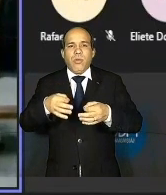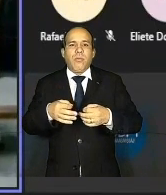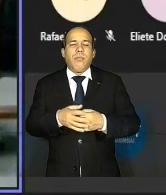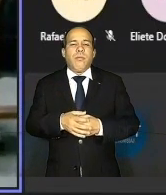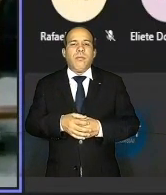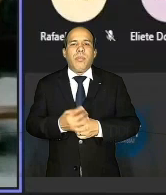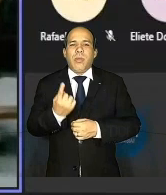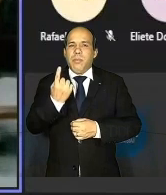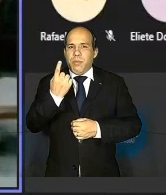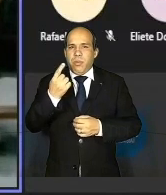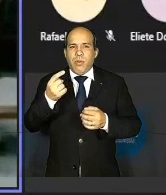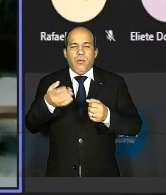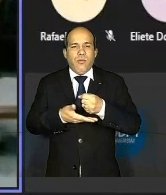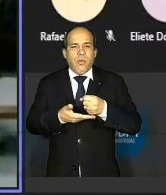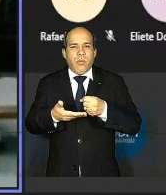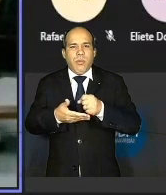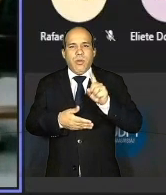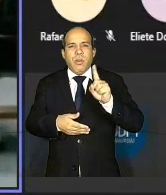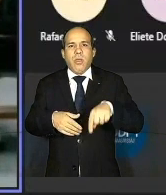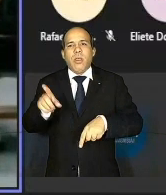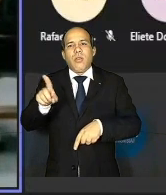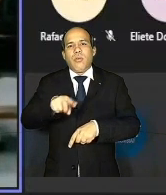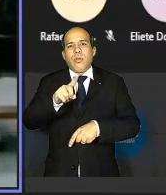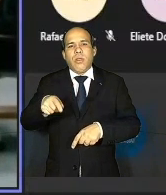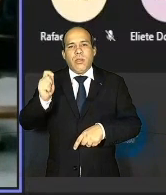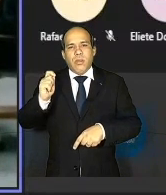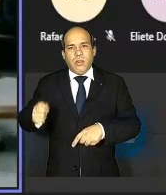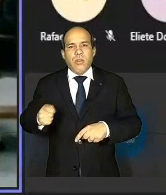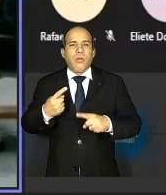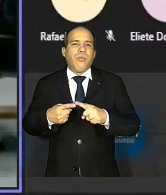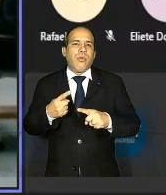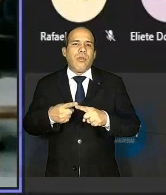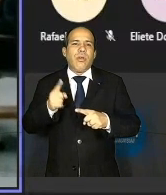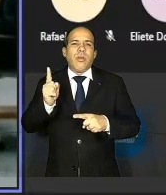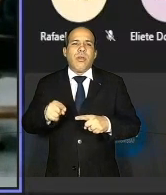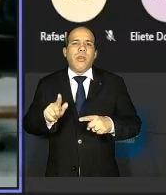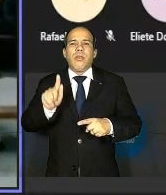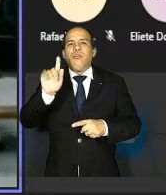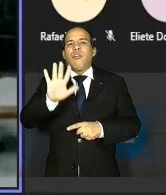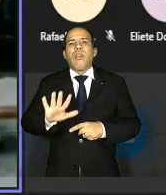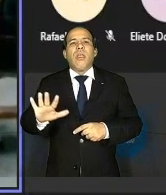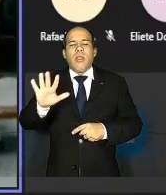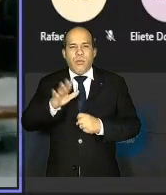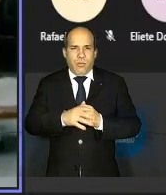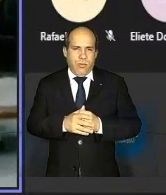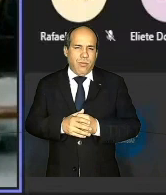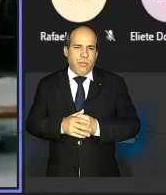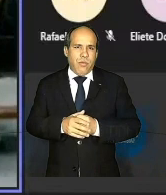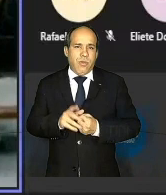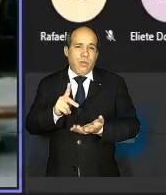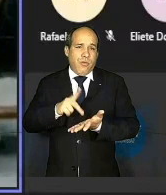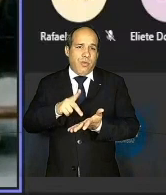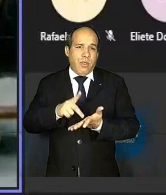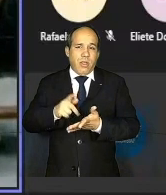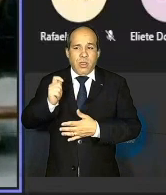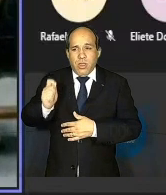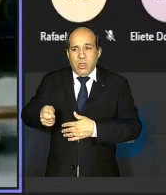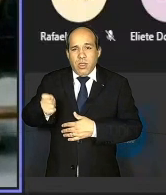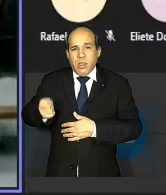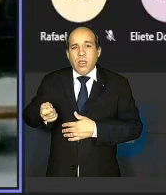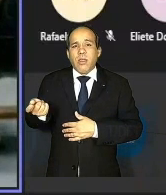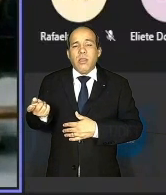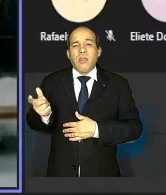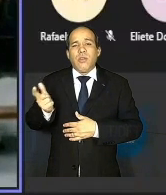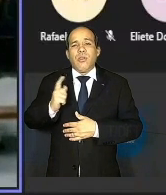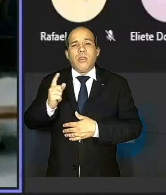mérito. O primeiro fundamento diz respeito à nulidade da sentença por ser excessivamente genérica. De fato,